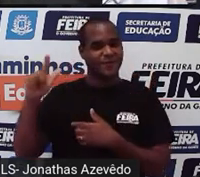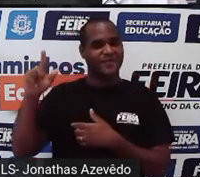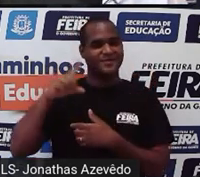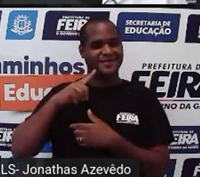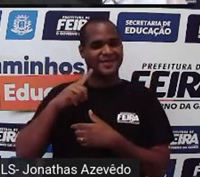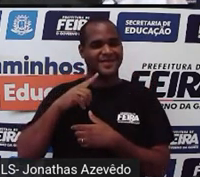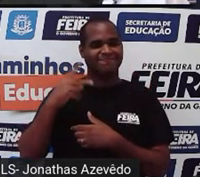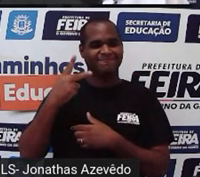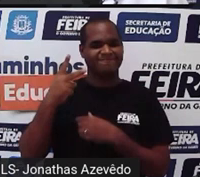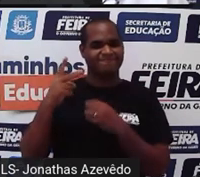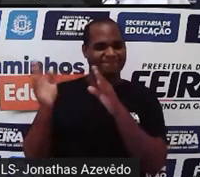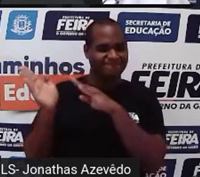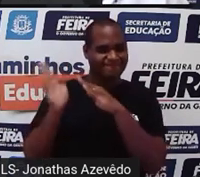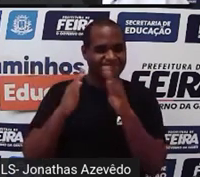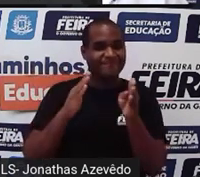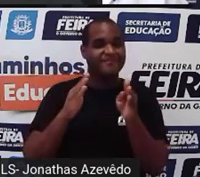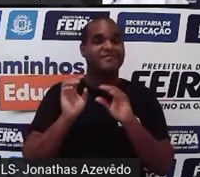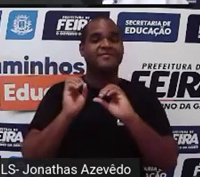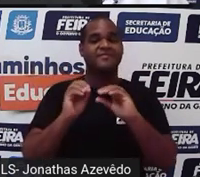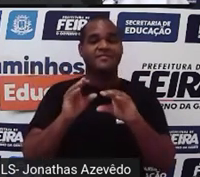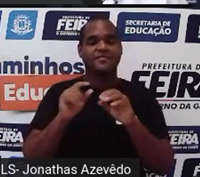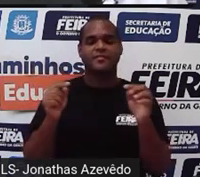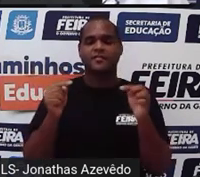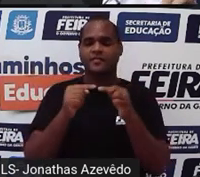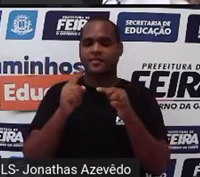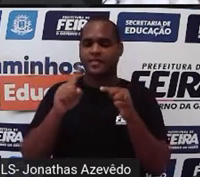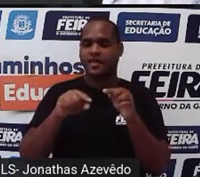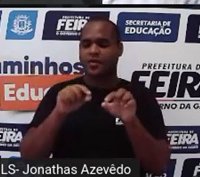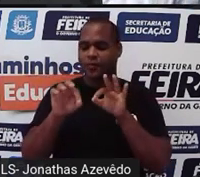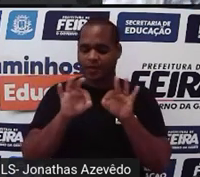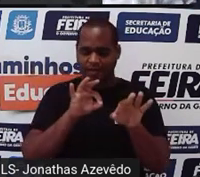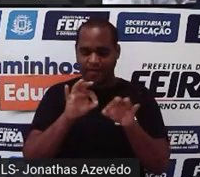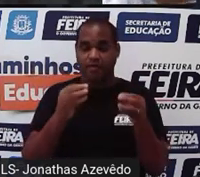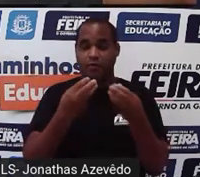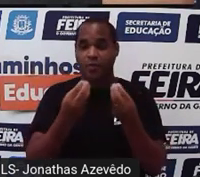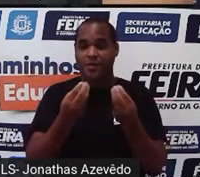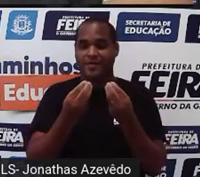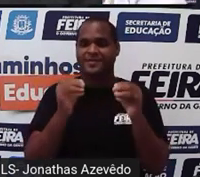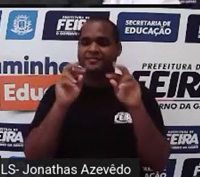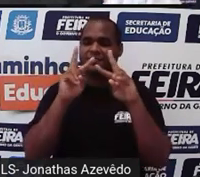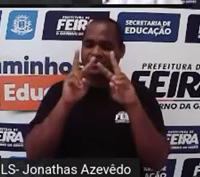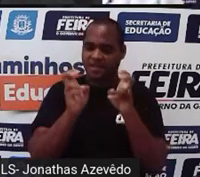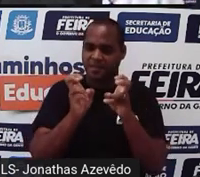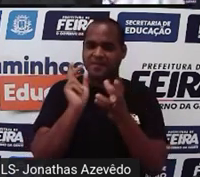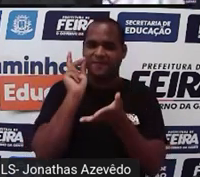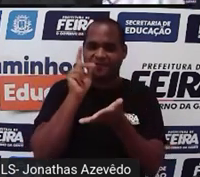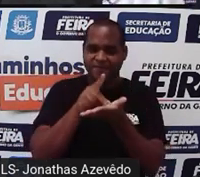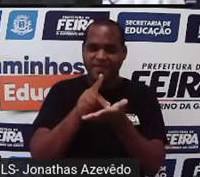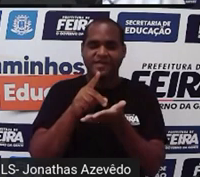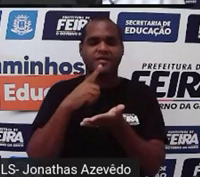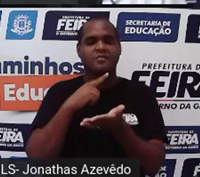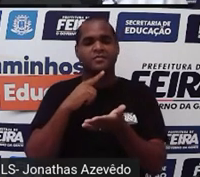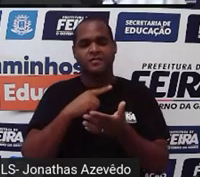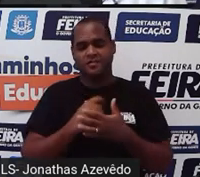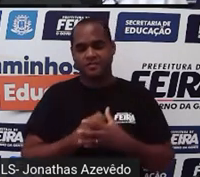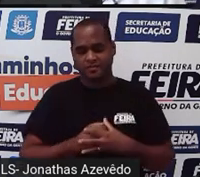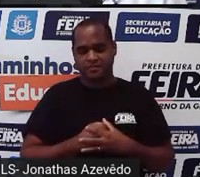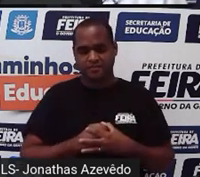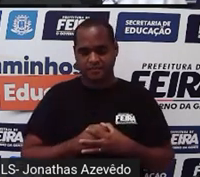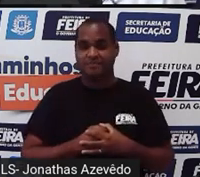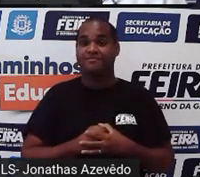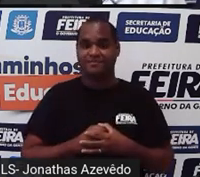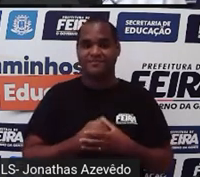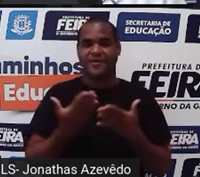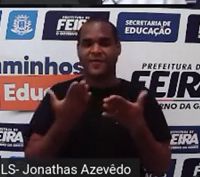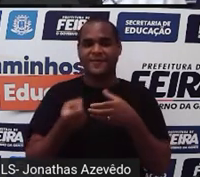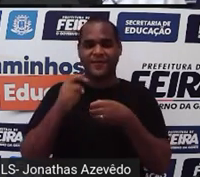segundo momento da aula que é o momento que a gente vai entrar no assunto da aula de fato não é e a gente vai